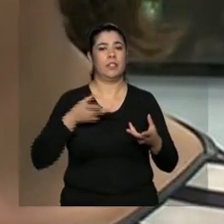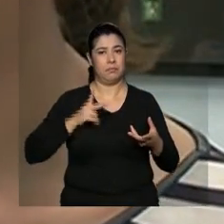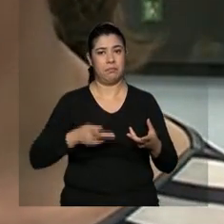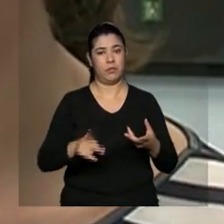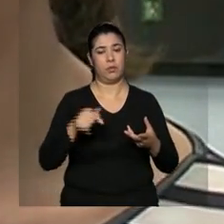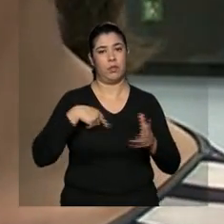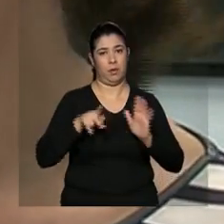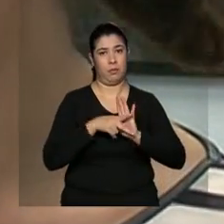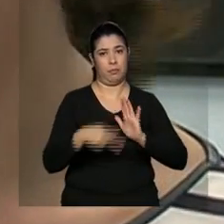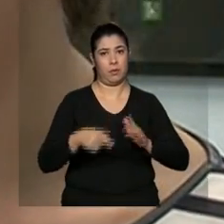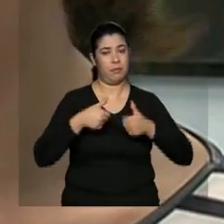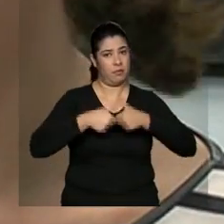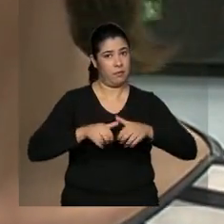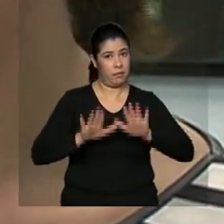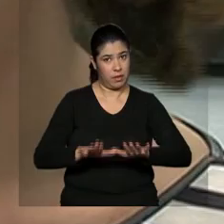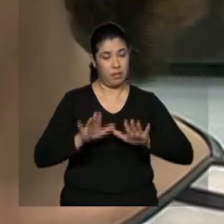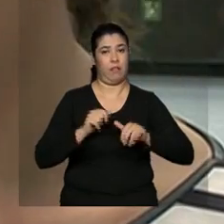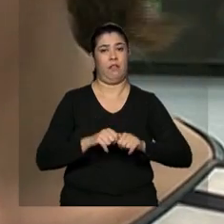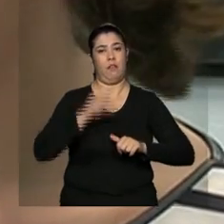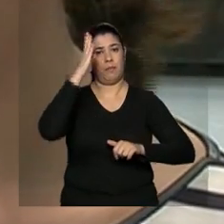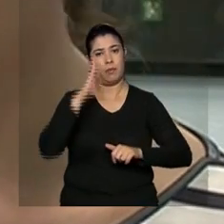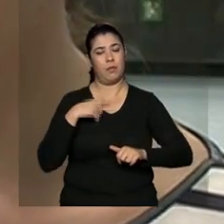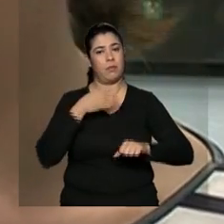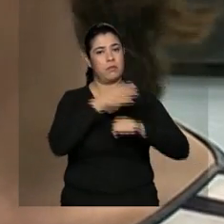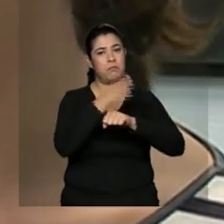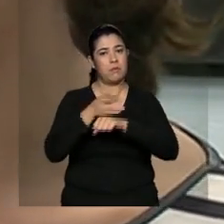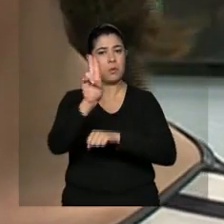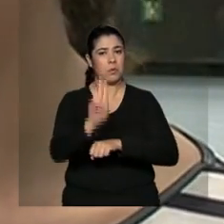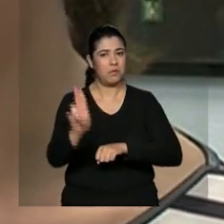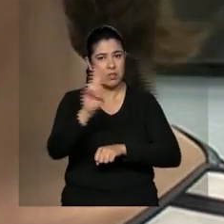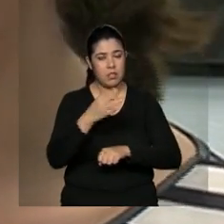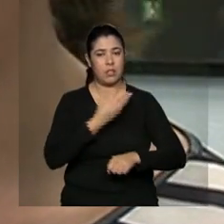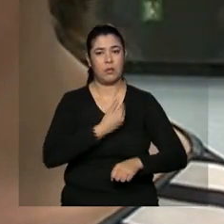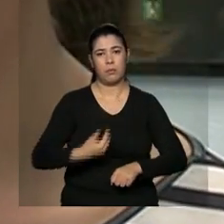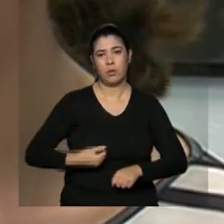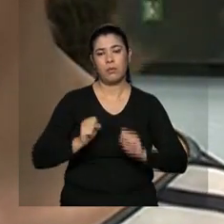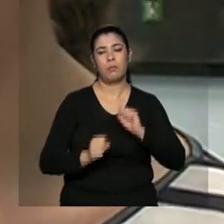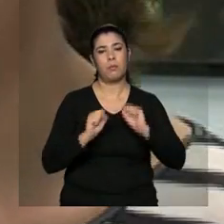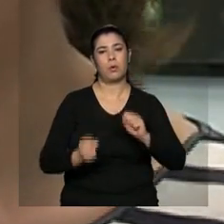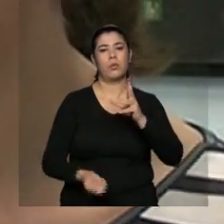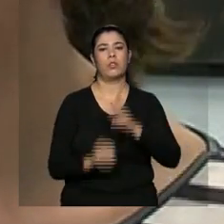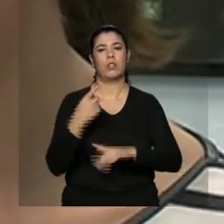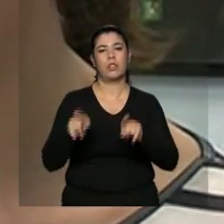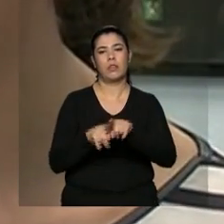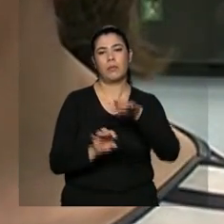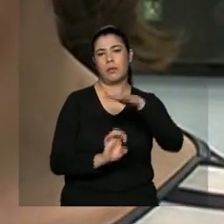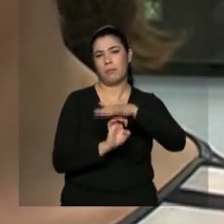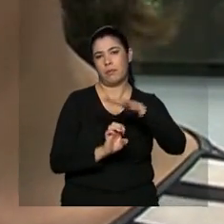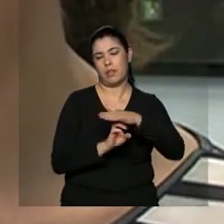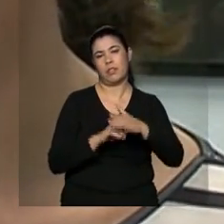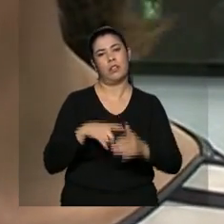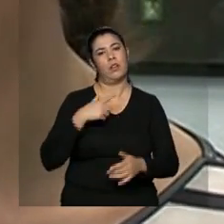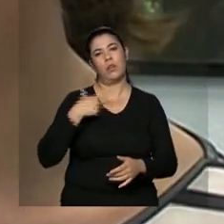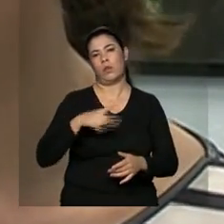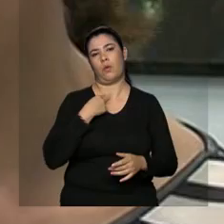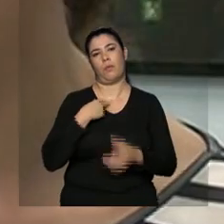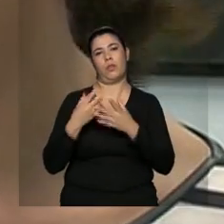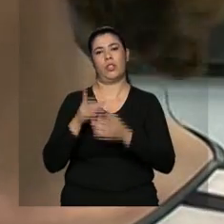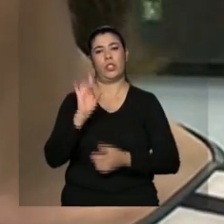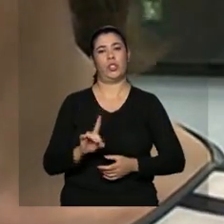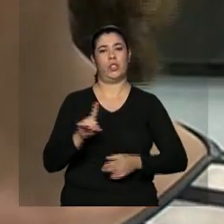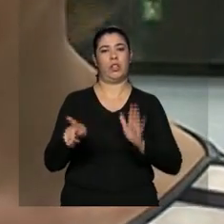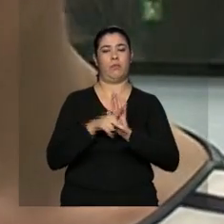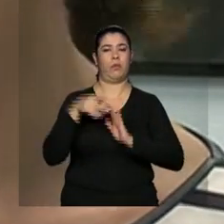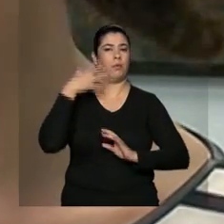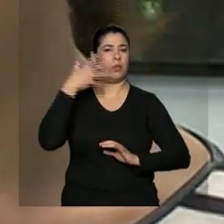definitiva no Brasil, né? Então ele pode acessar universidade pública, ele pode abrir empresa no Brasil, ele só não tem os direitos políticos, do restante é